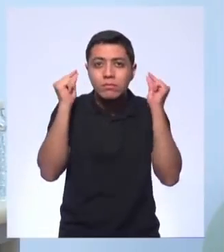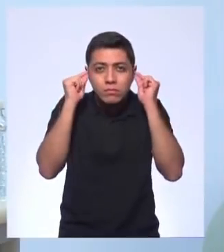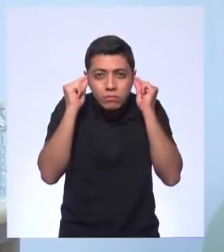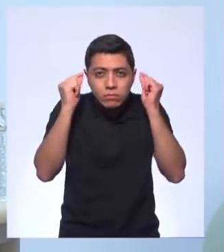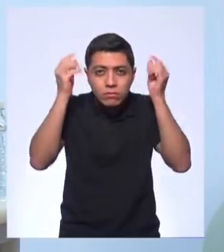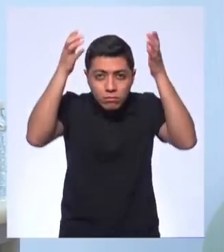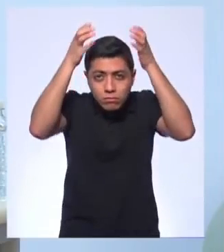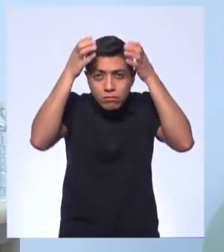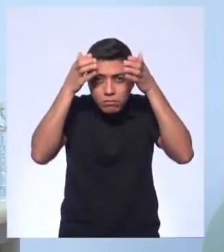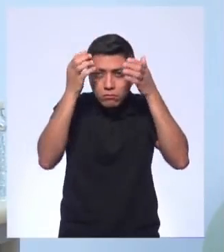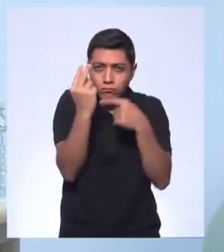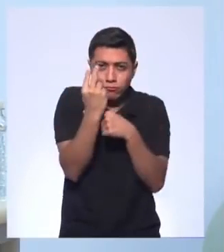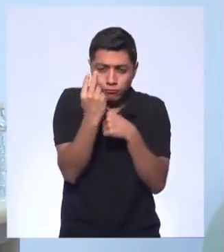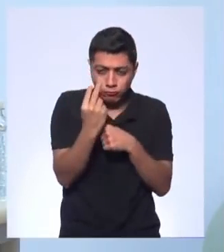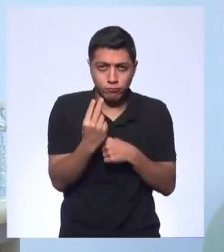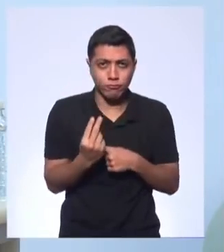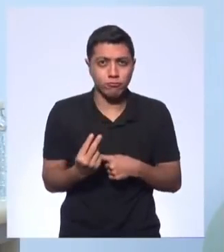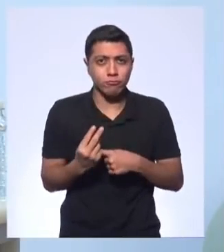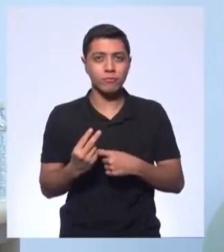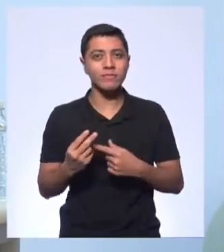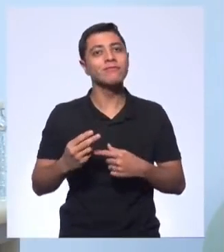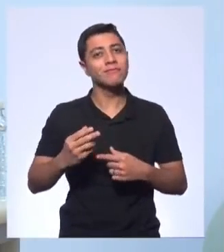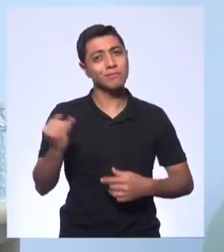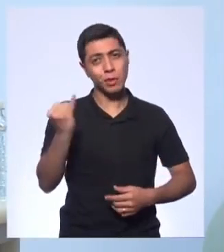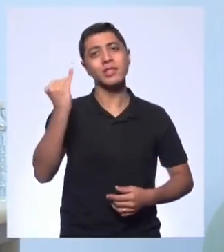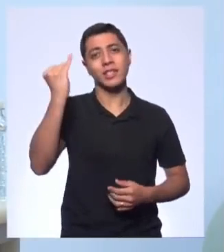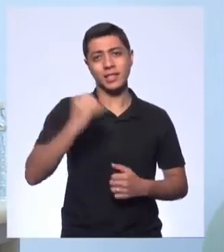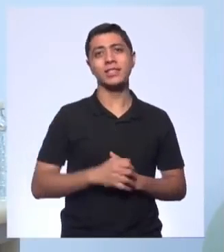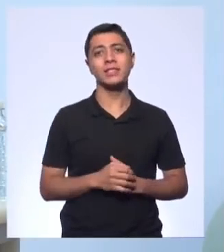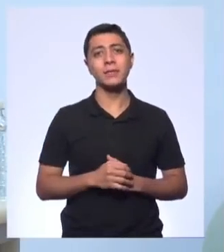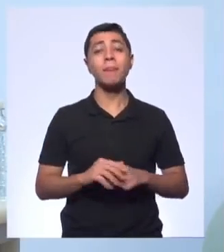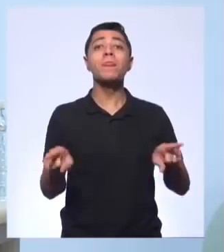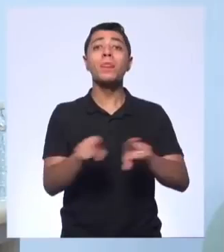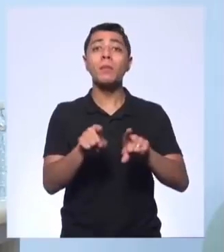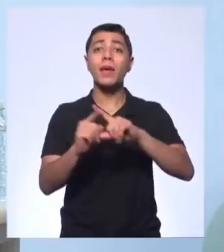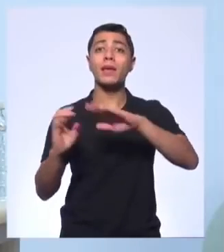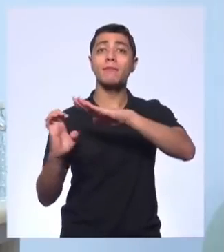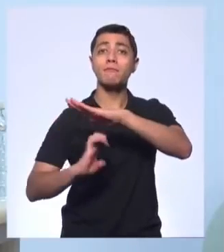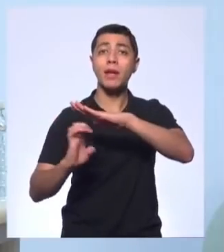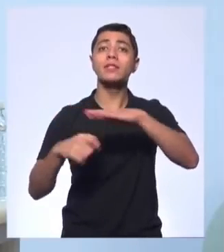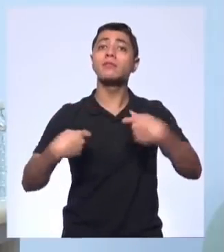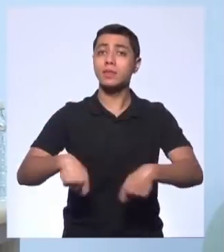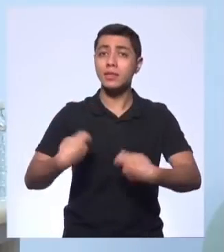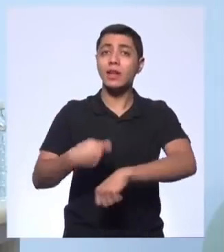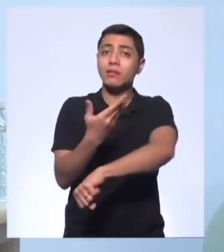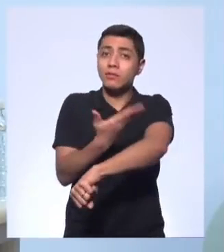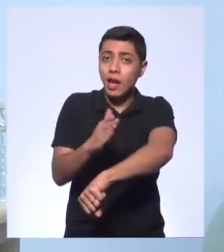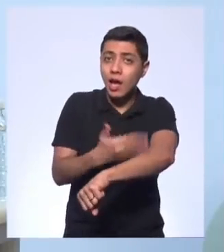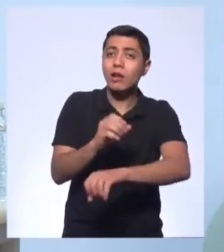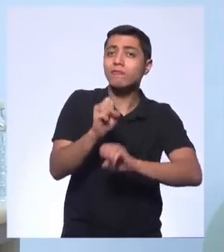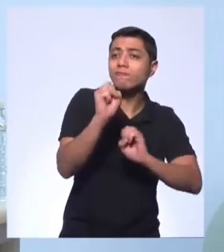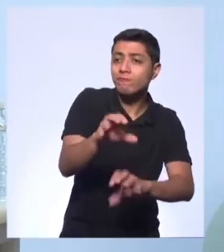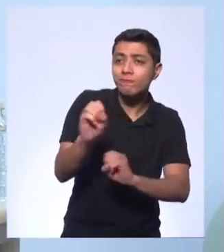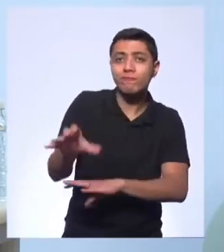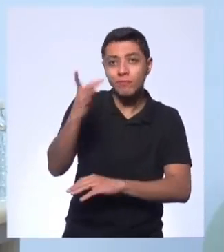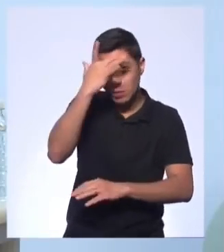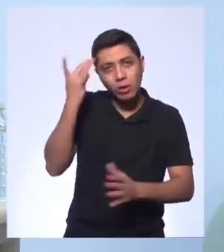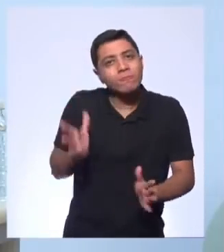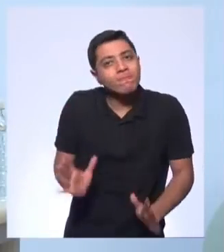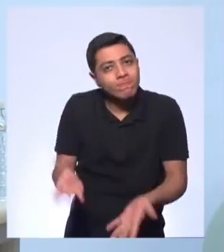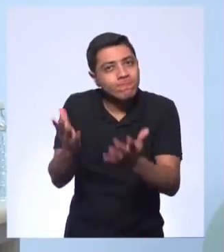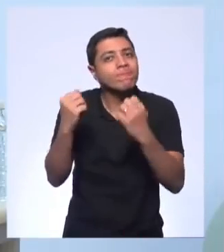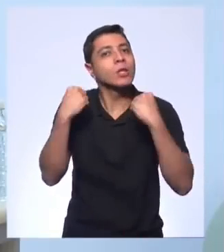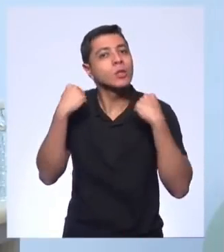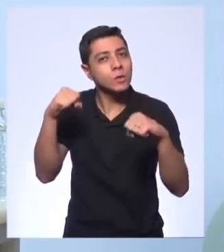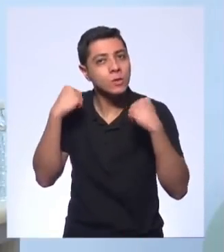à qualidade de vida, a incentivos à prática de atividade física, desenvolver lazer e